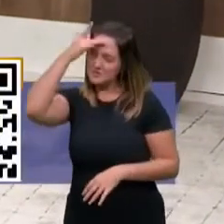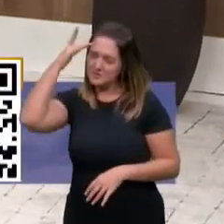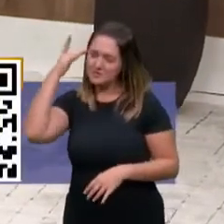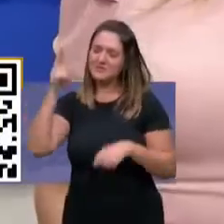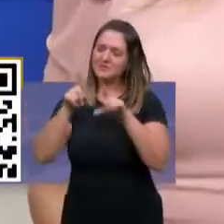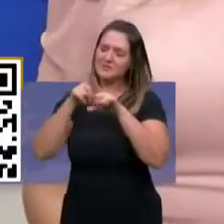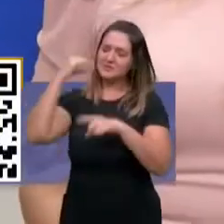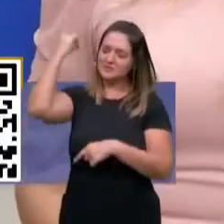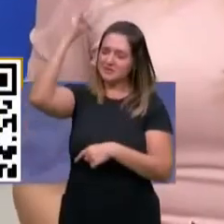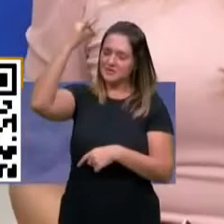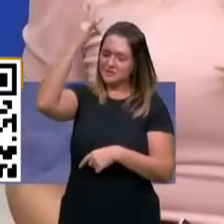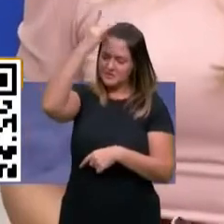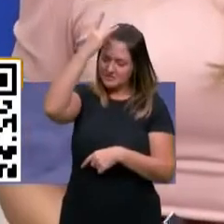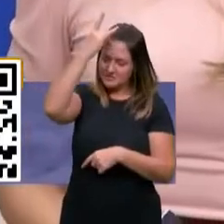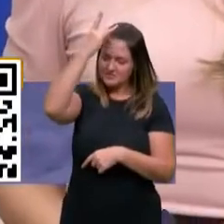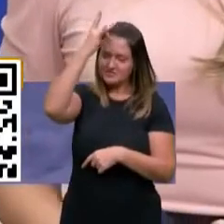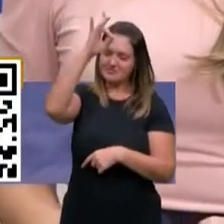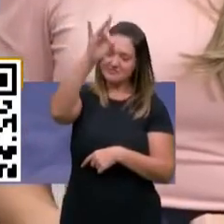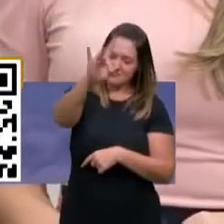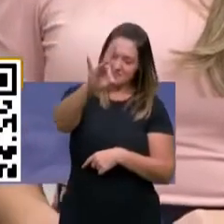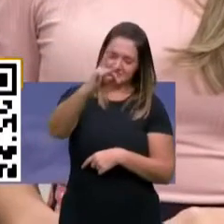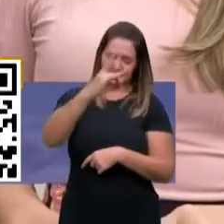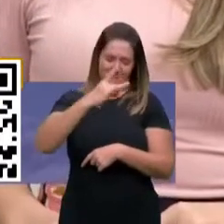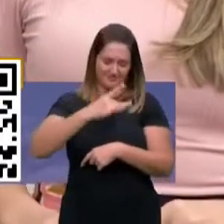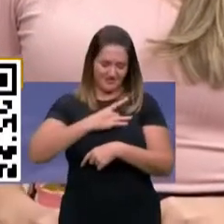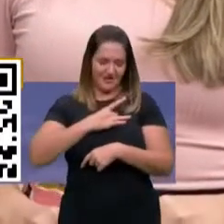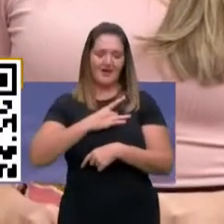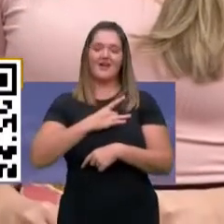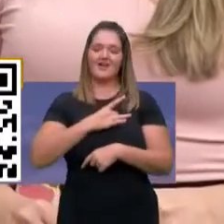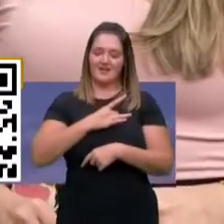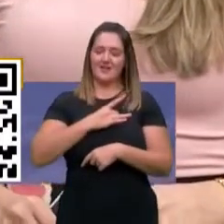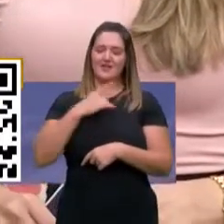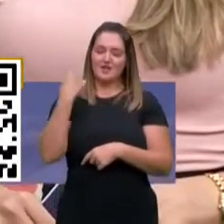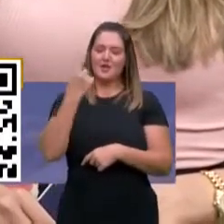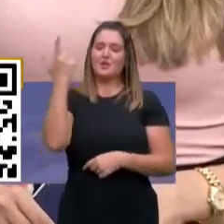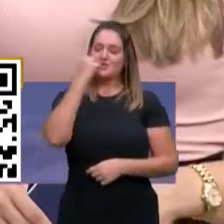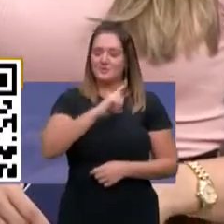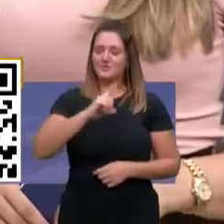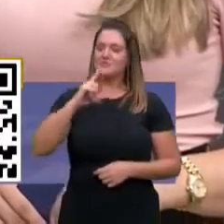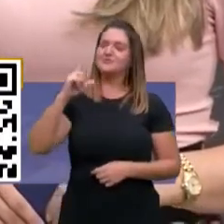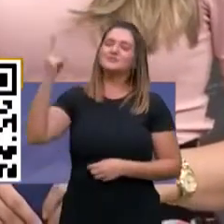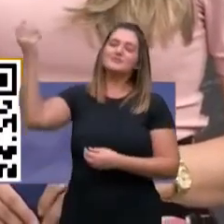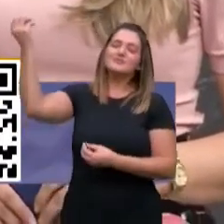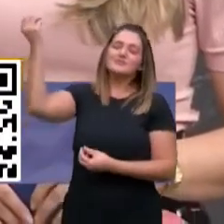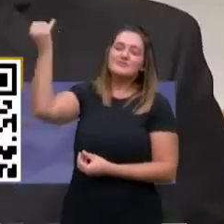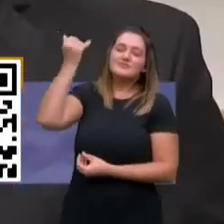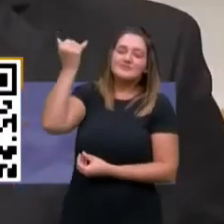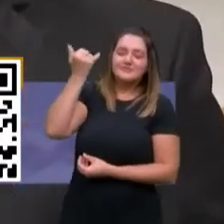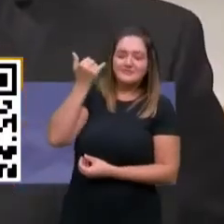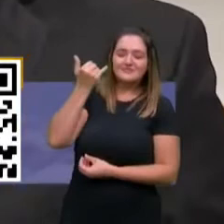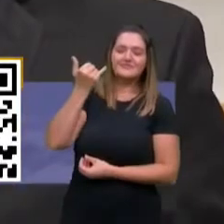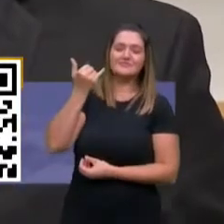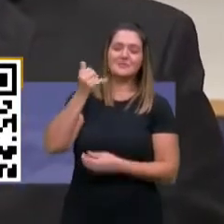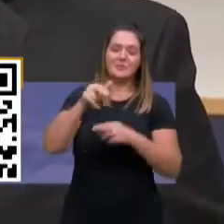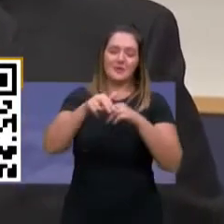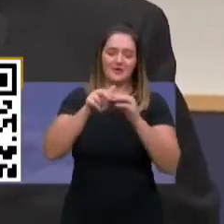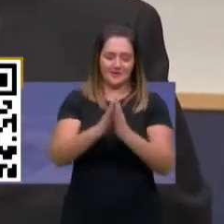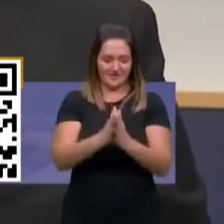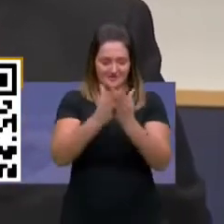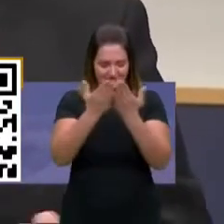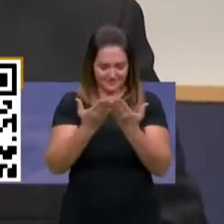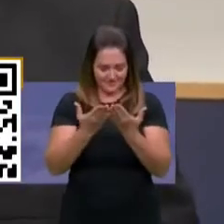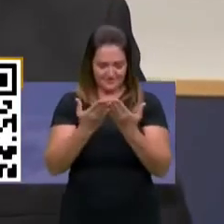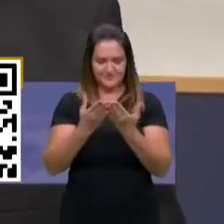Espírito Santo fale ao nosso coração, que nós possamos perceber claramente o Senhor falando conosco, através da